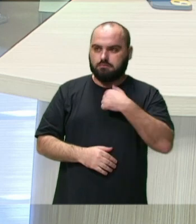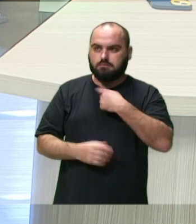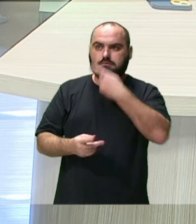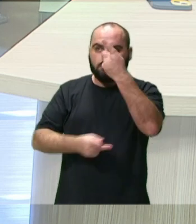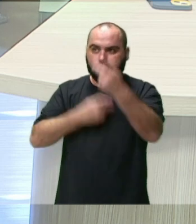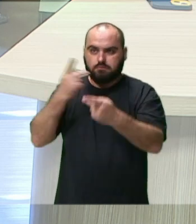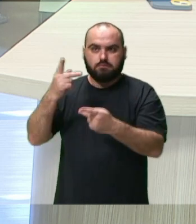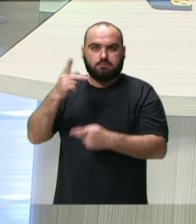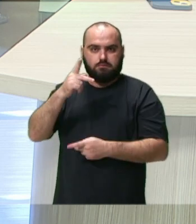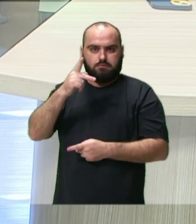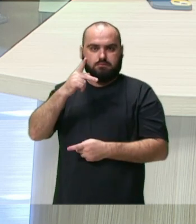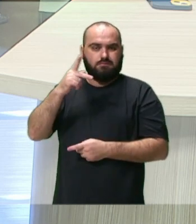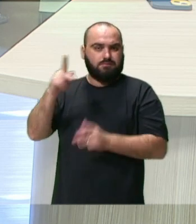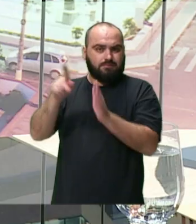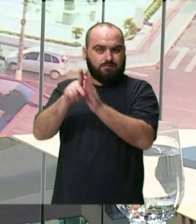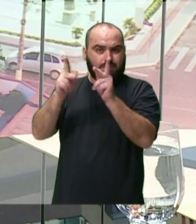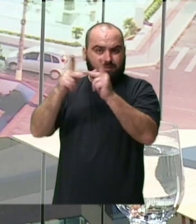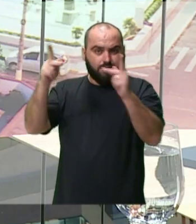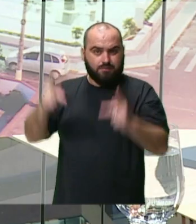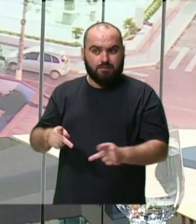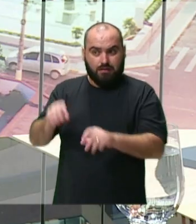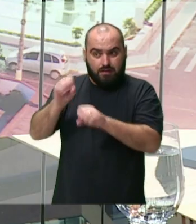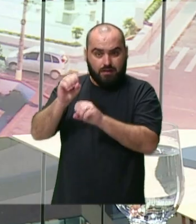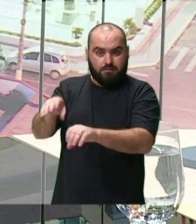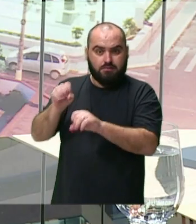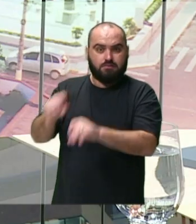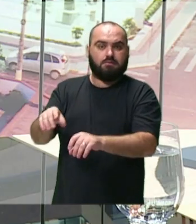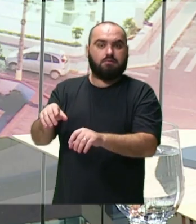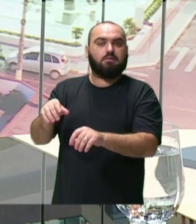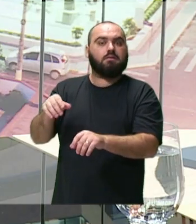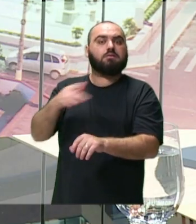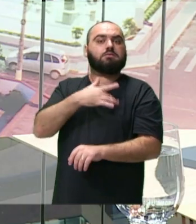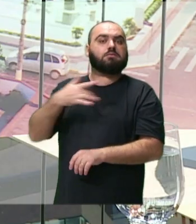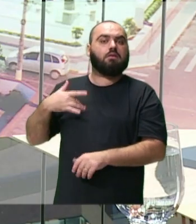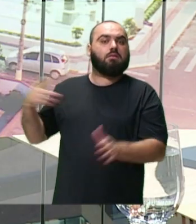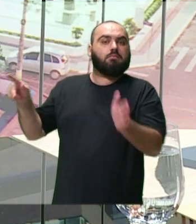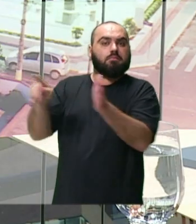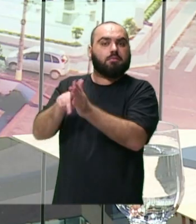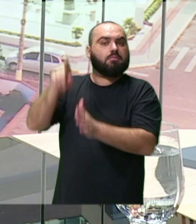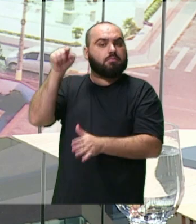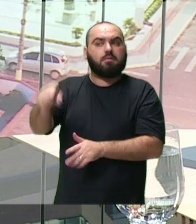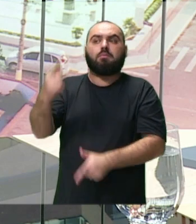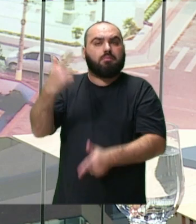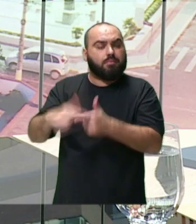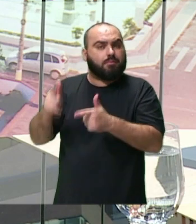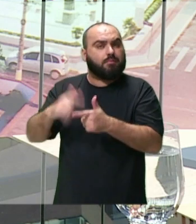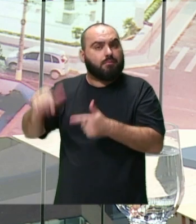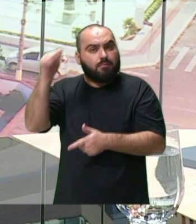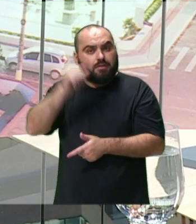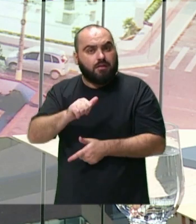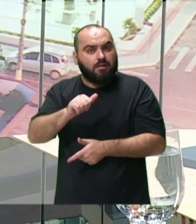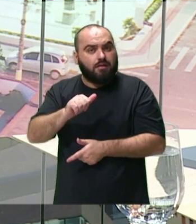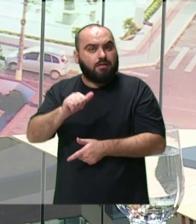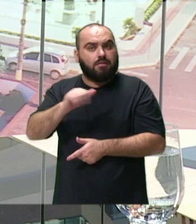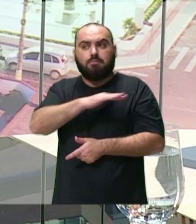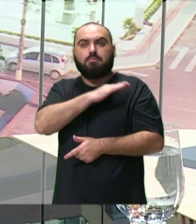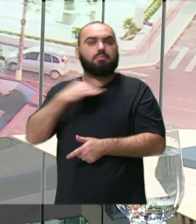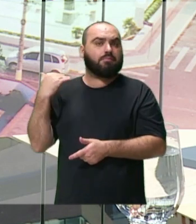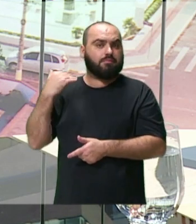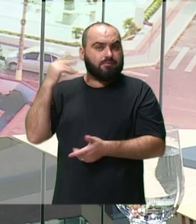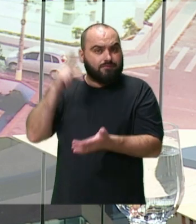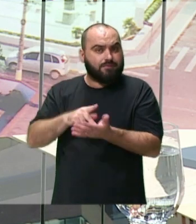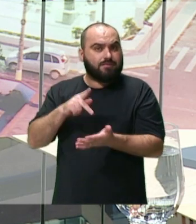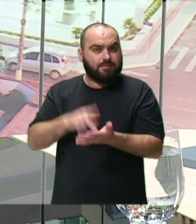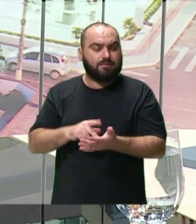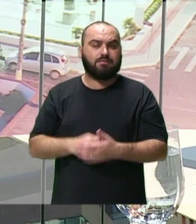de educação, mas eu quis pegar o teu gancho na saúde para dizer disso, porque é um problema de mulheres, mata muito mais mulheres do que homens.